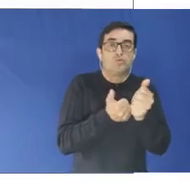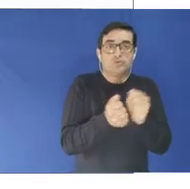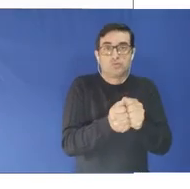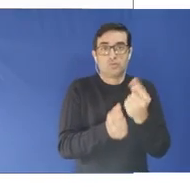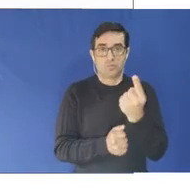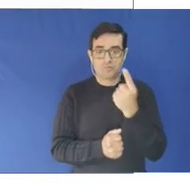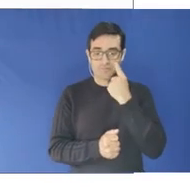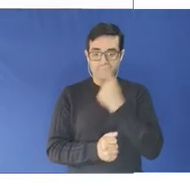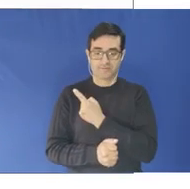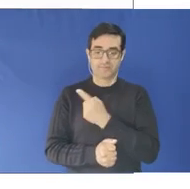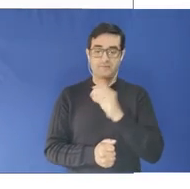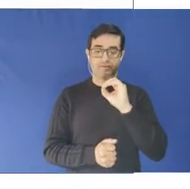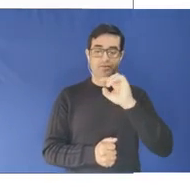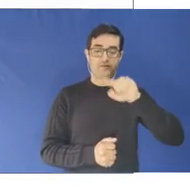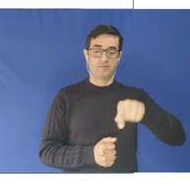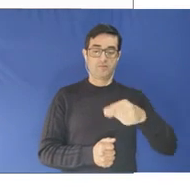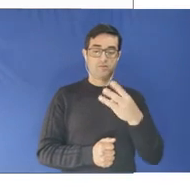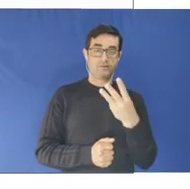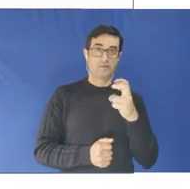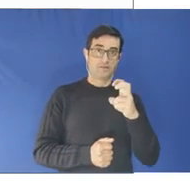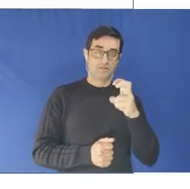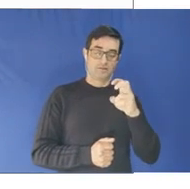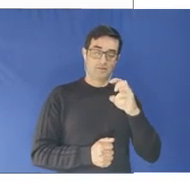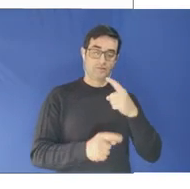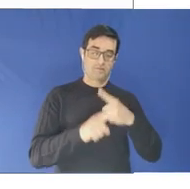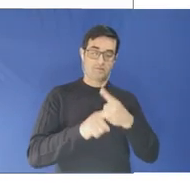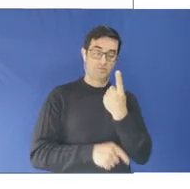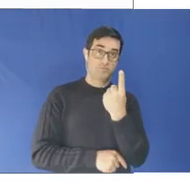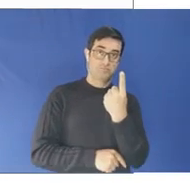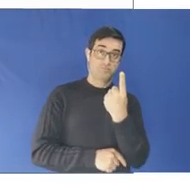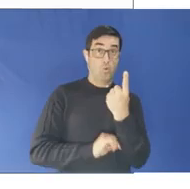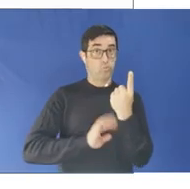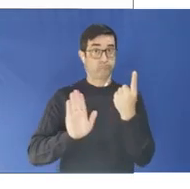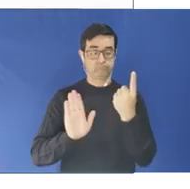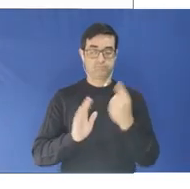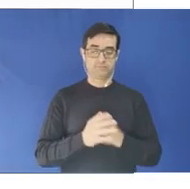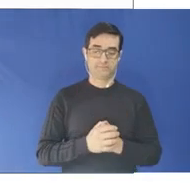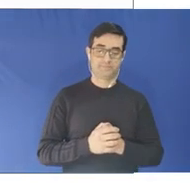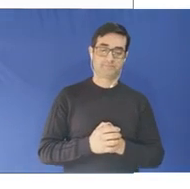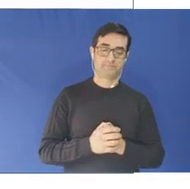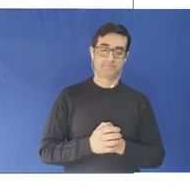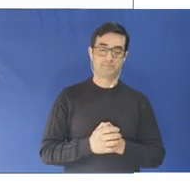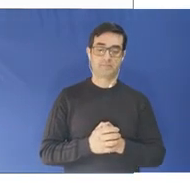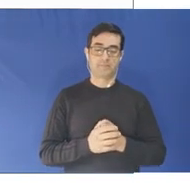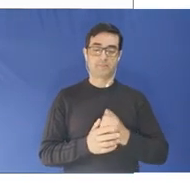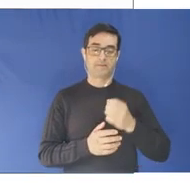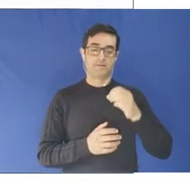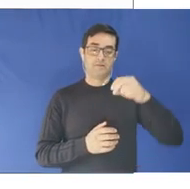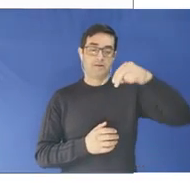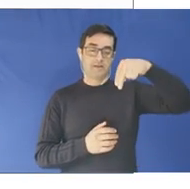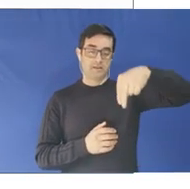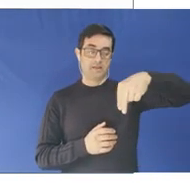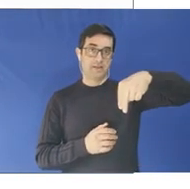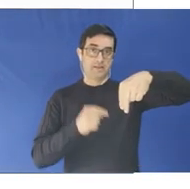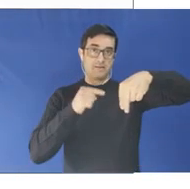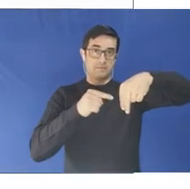1. Então, ó, 1 vezes 0,35. E N-1, se N é 6, menos 1 é